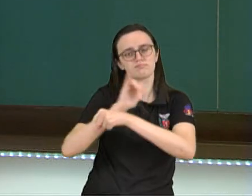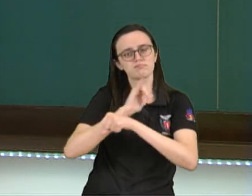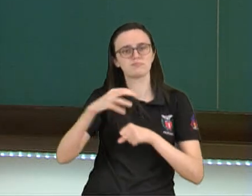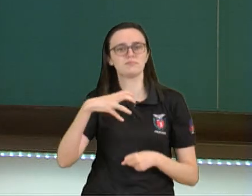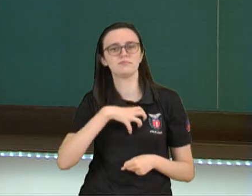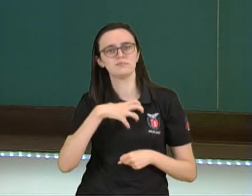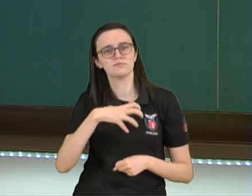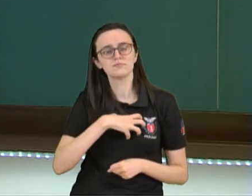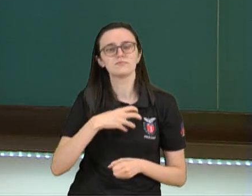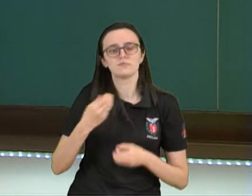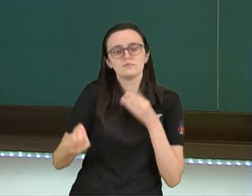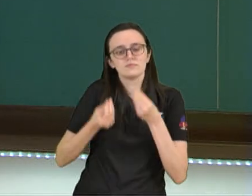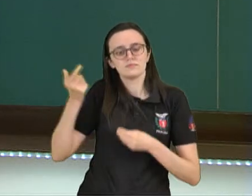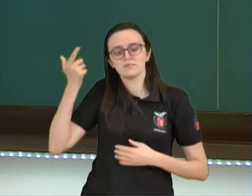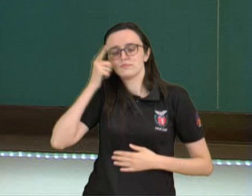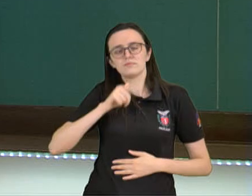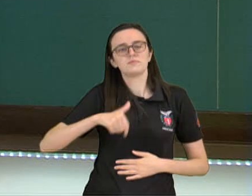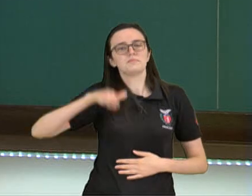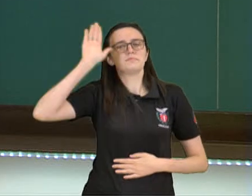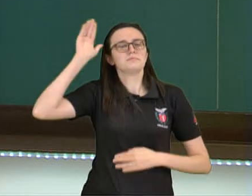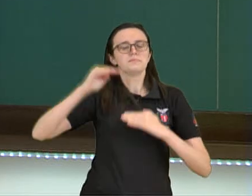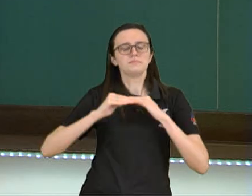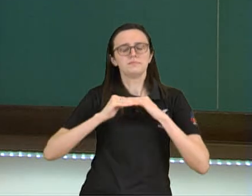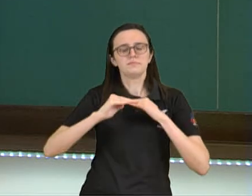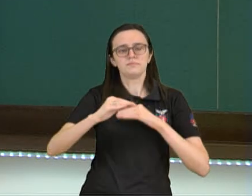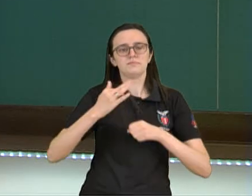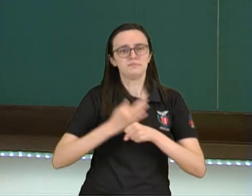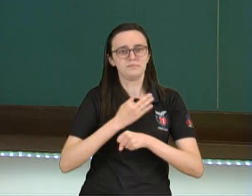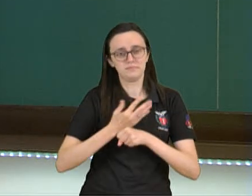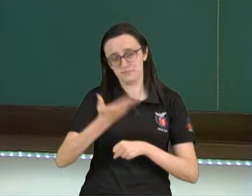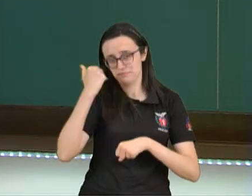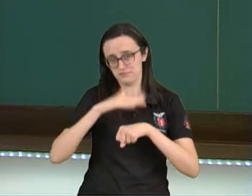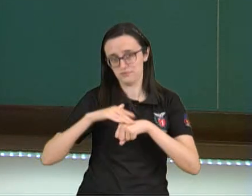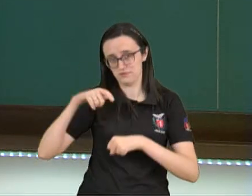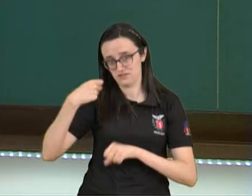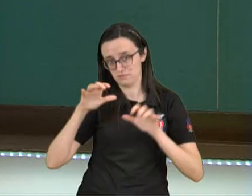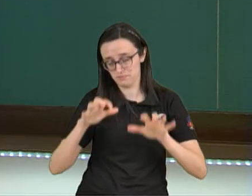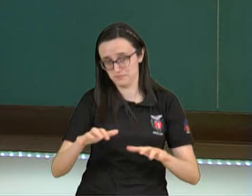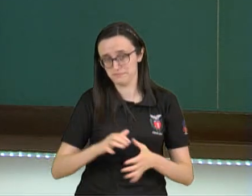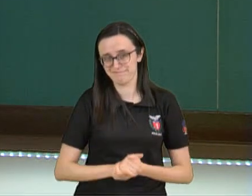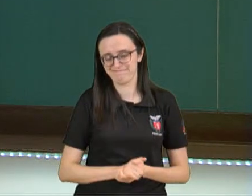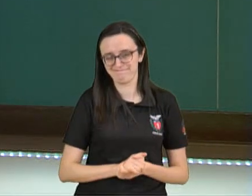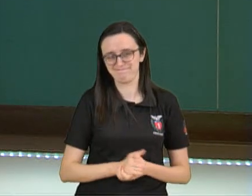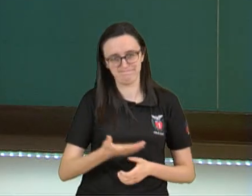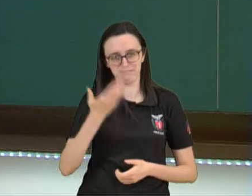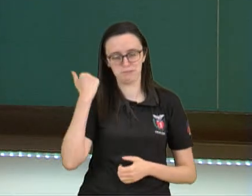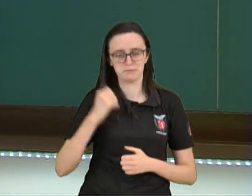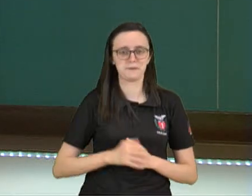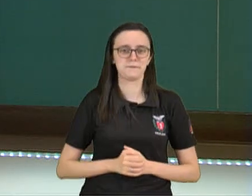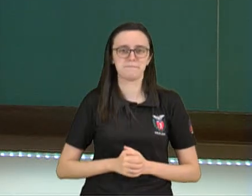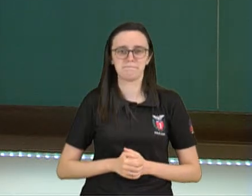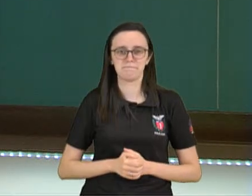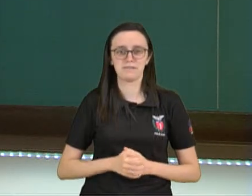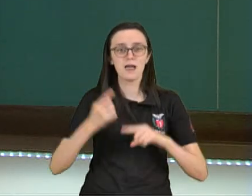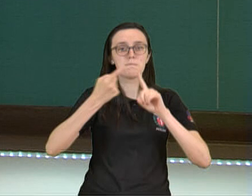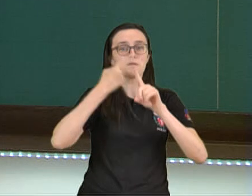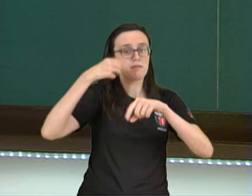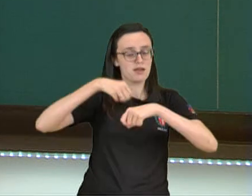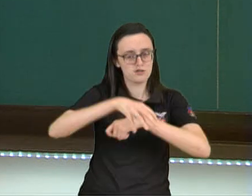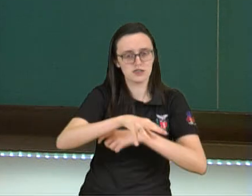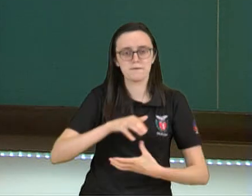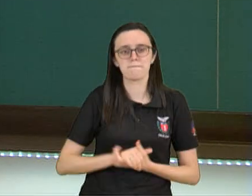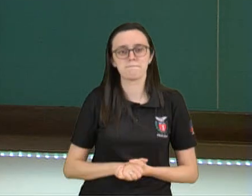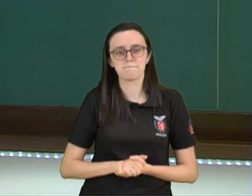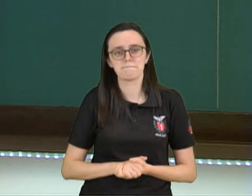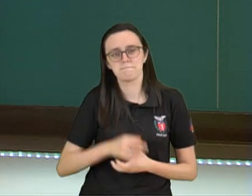estratégias para deixá-lo mais resiliente. Vamos conversar um pouquinho sobre isso, então? Vamos? Então, a primeira dica,